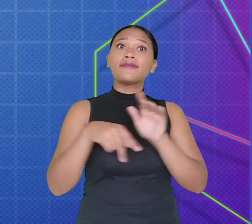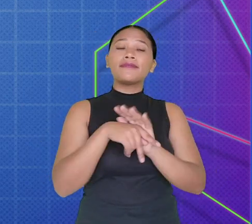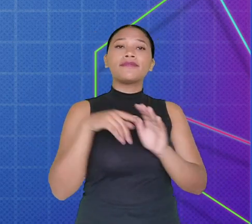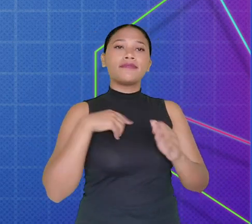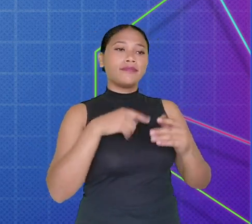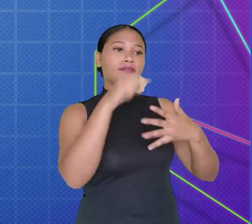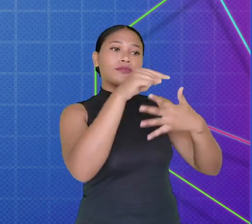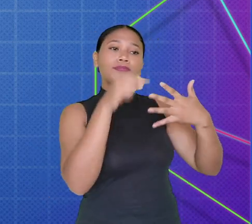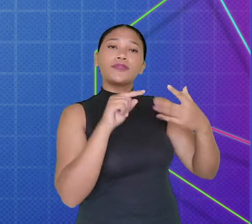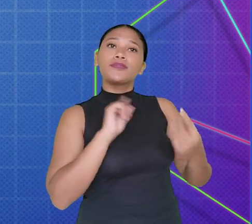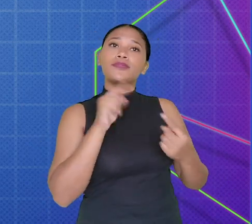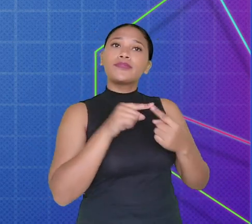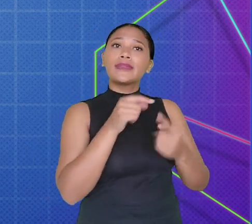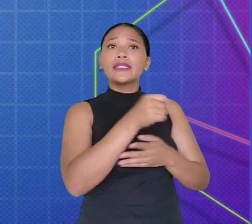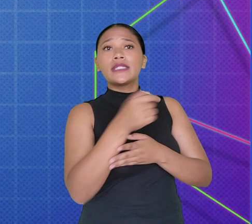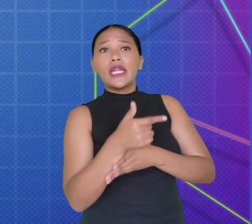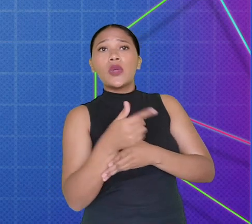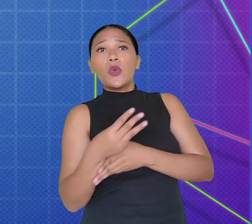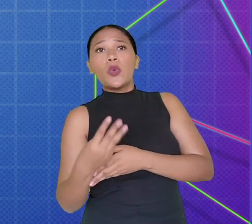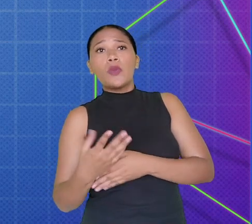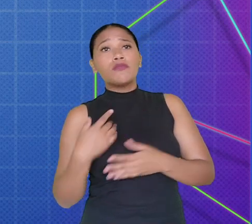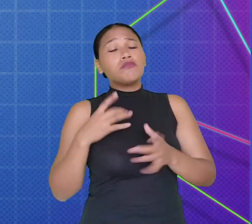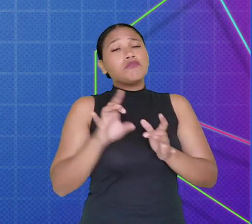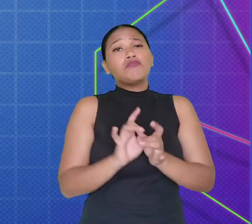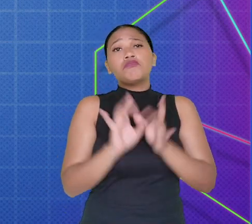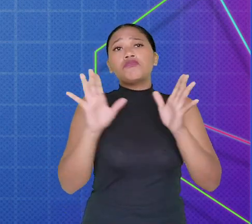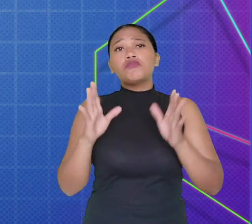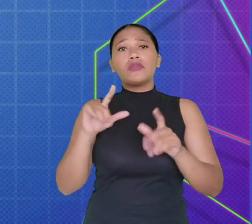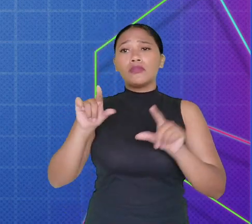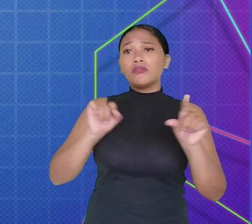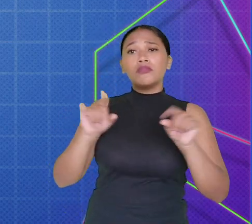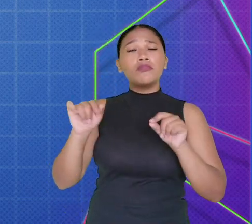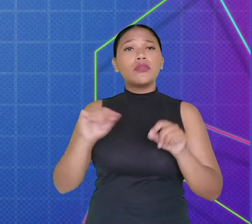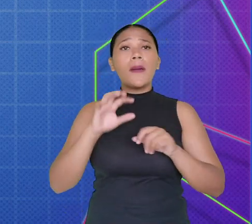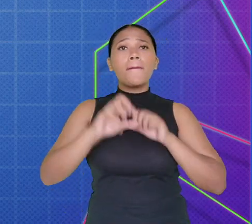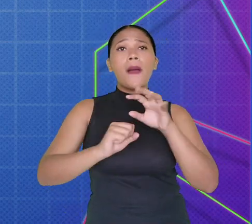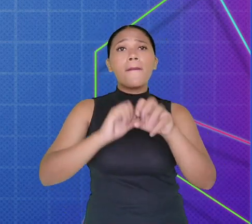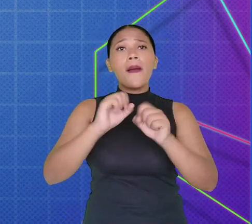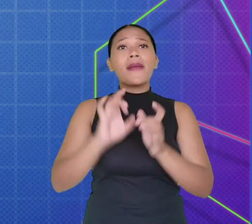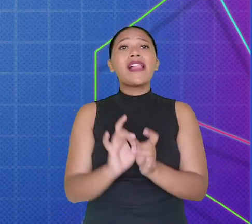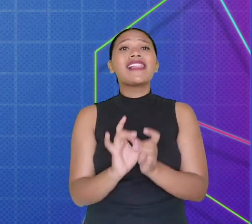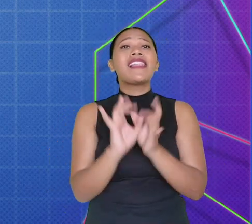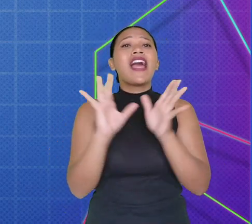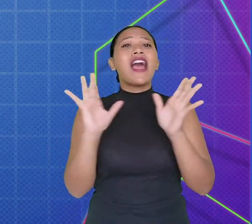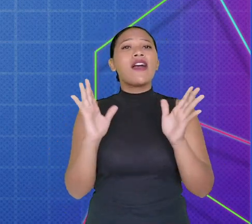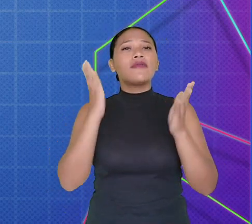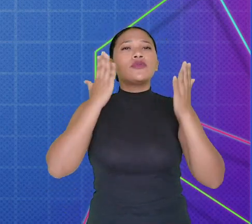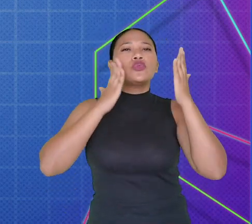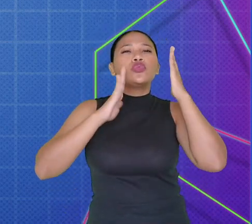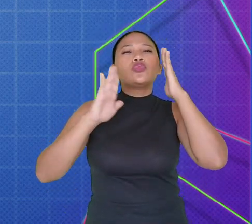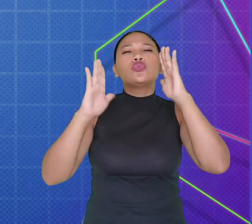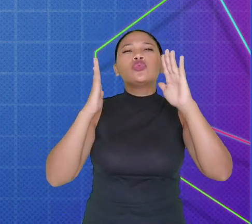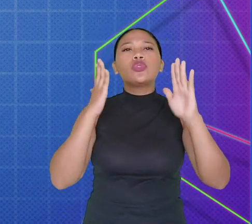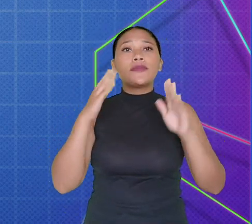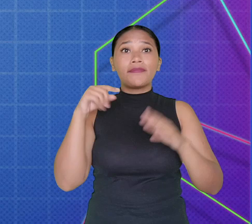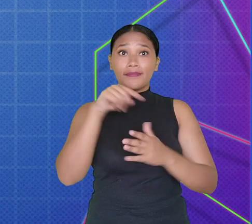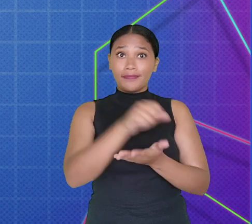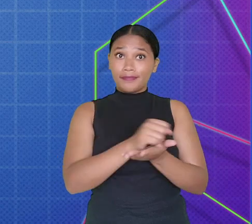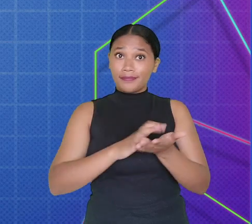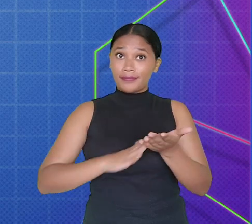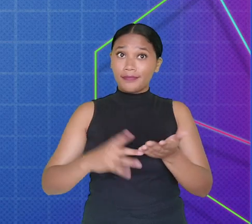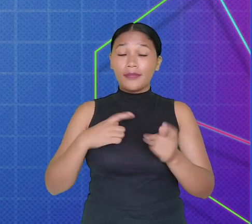história, mas também pode incluir atividades secundárias que permitam ao jogador explorar o mundo de maneira mais livre e